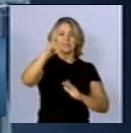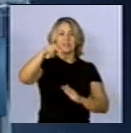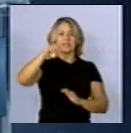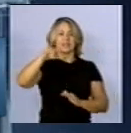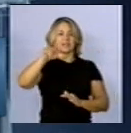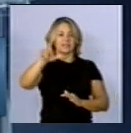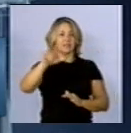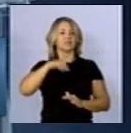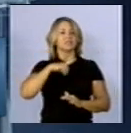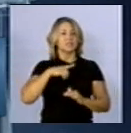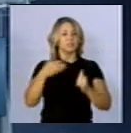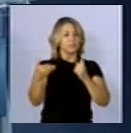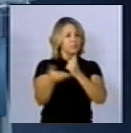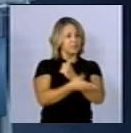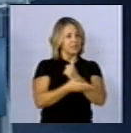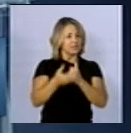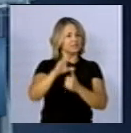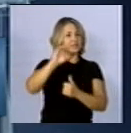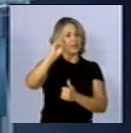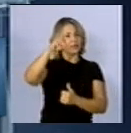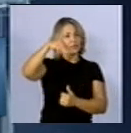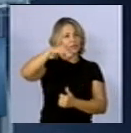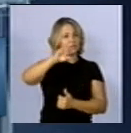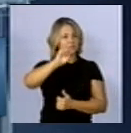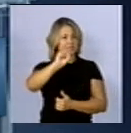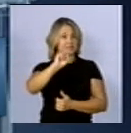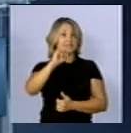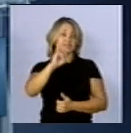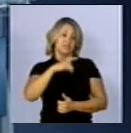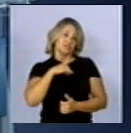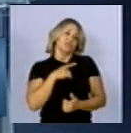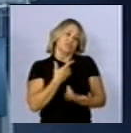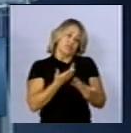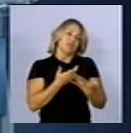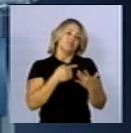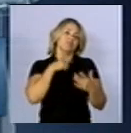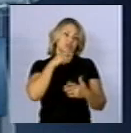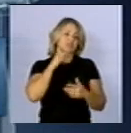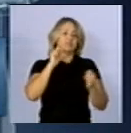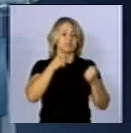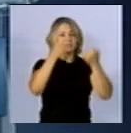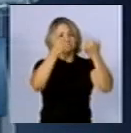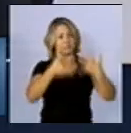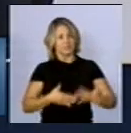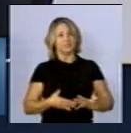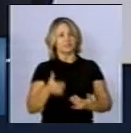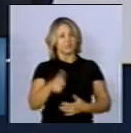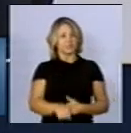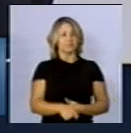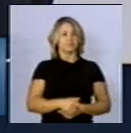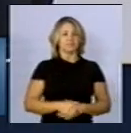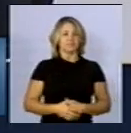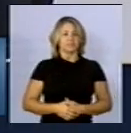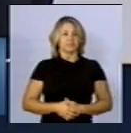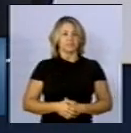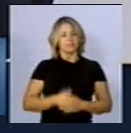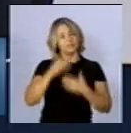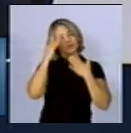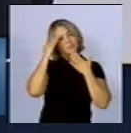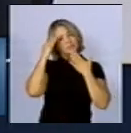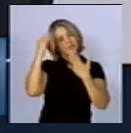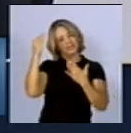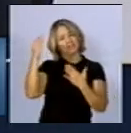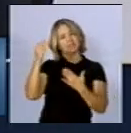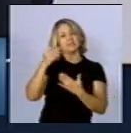base a Organização Mundial de Saúde se houver alguma questão adicional estou à disposição obrigado agradeço